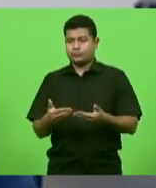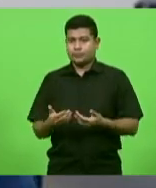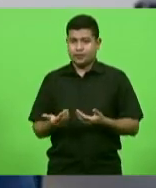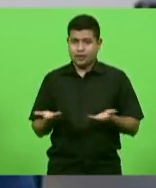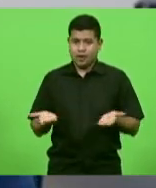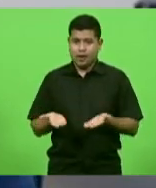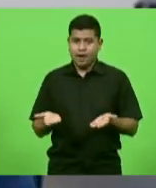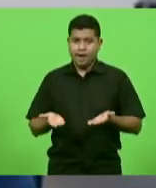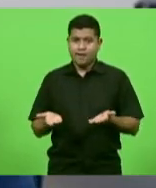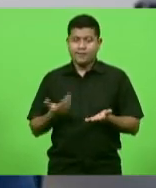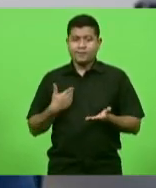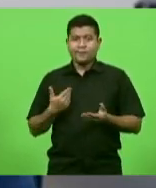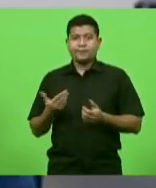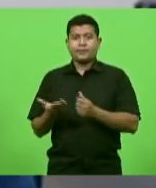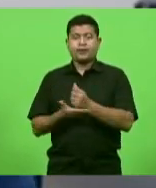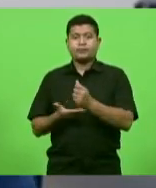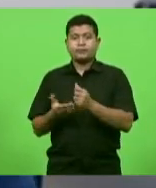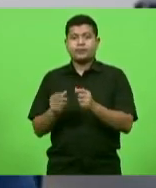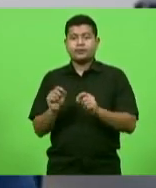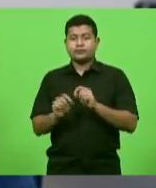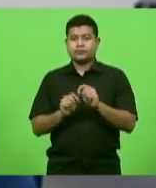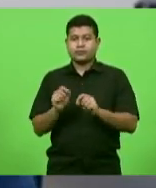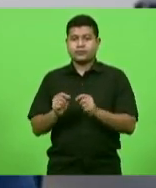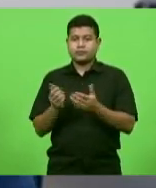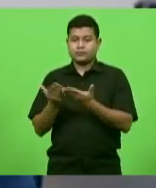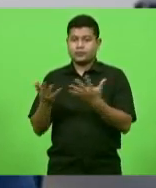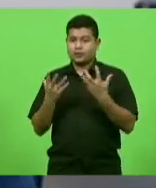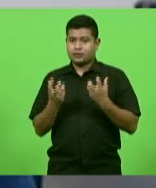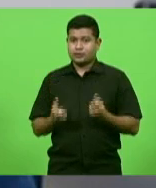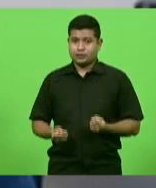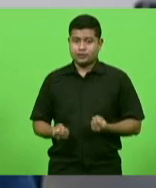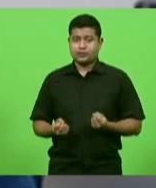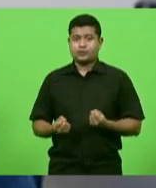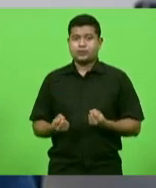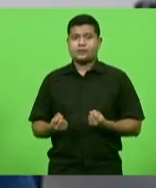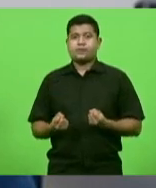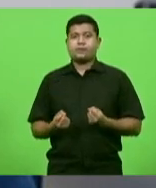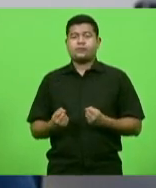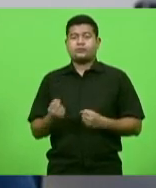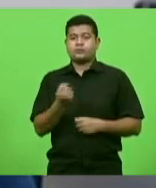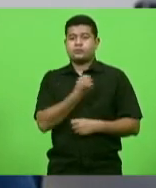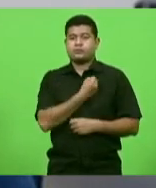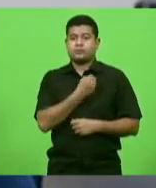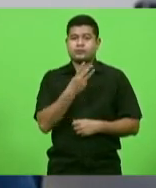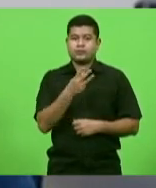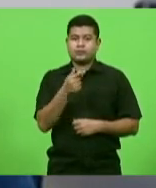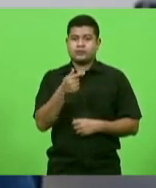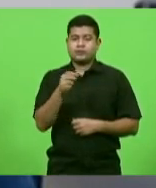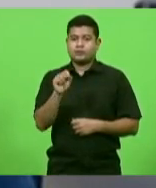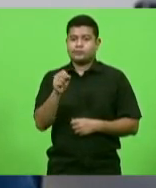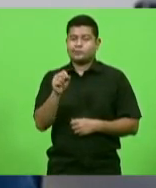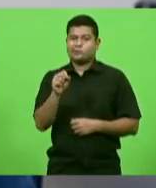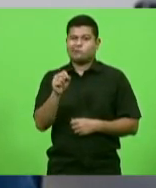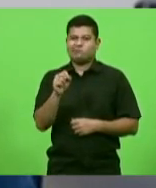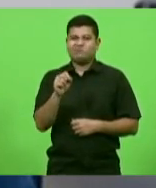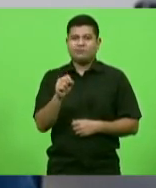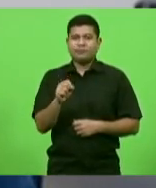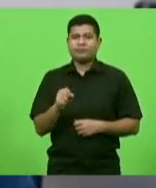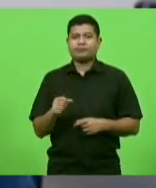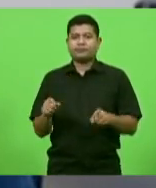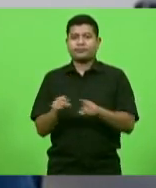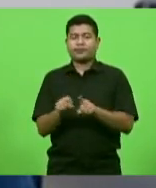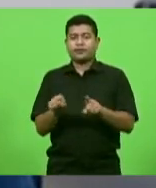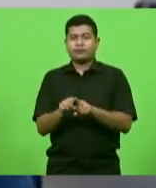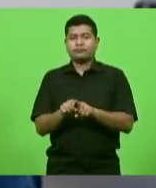balizas foram mencionados pelo Supremo Tribunal Federal na arguição de descumprimento de preceito fundamental número de 378 e